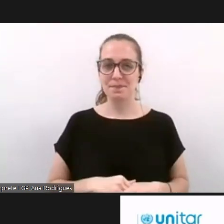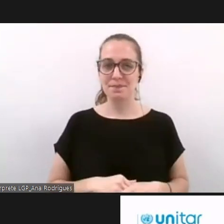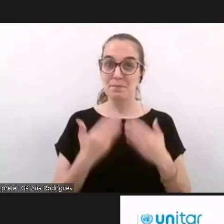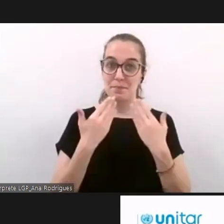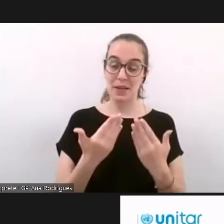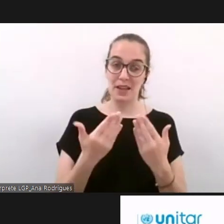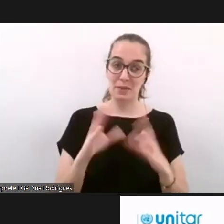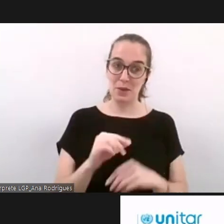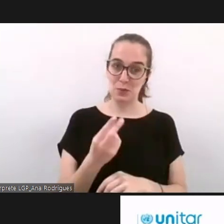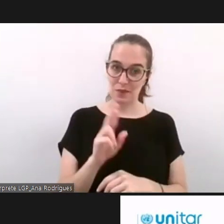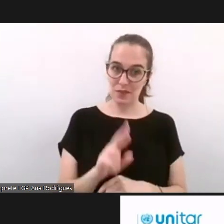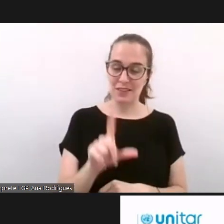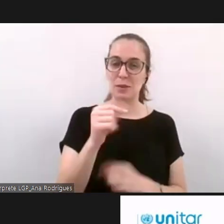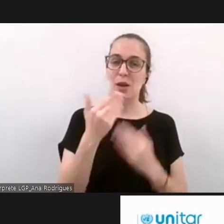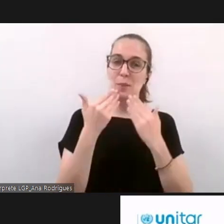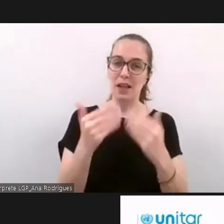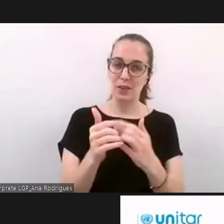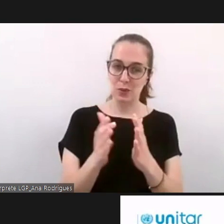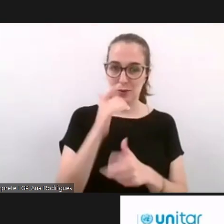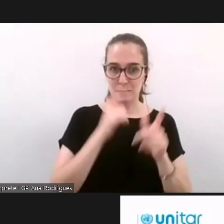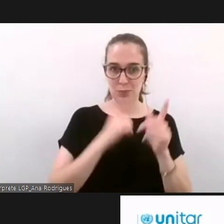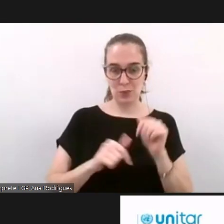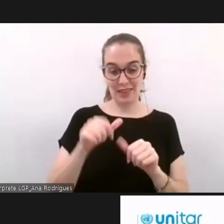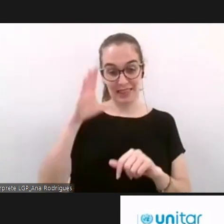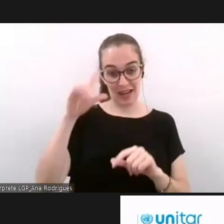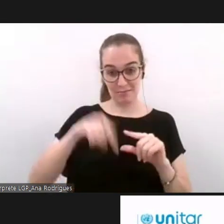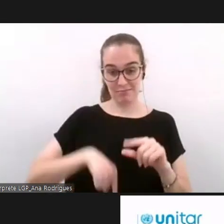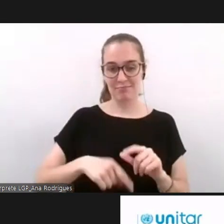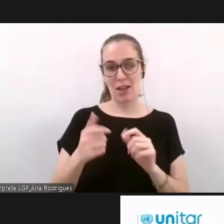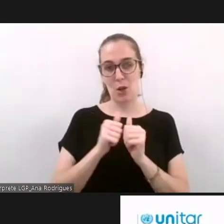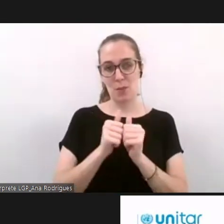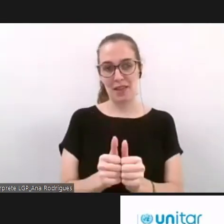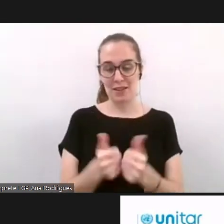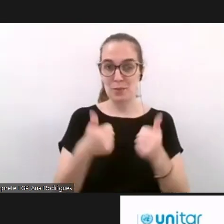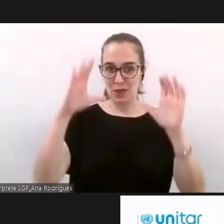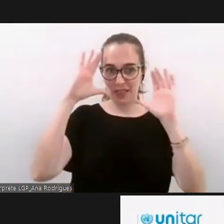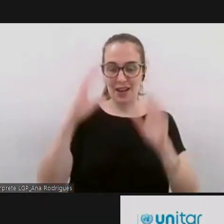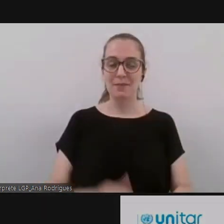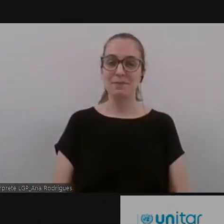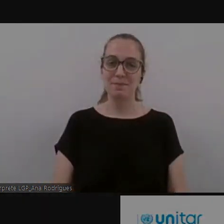muito obrigada a todos e a todas que nos acompanharam ao longo deste debate. Boa tarde.